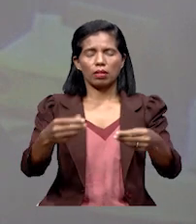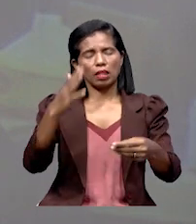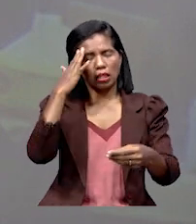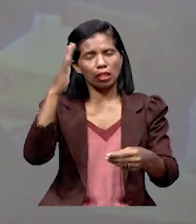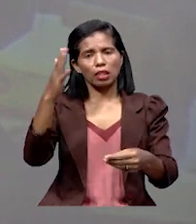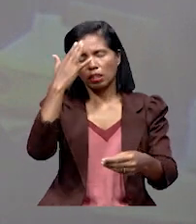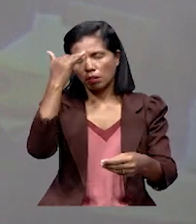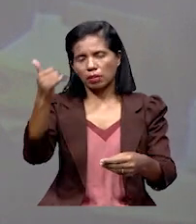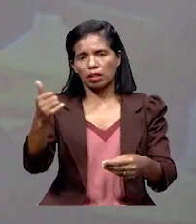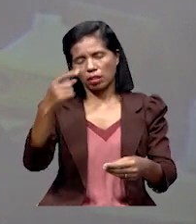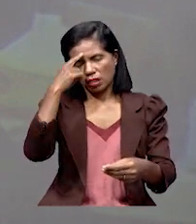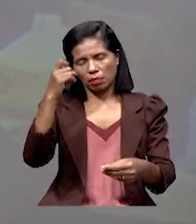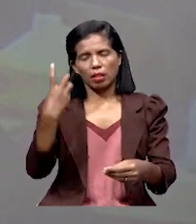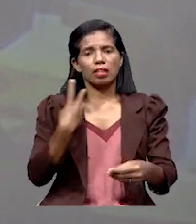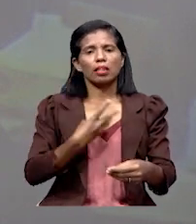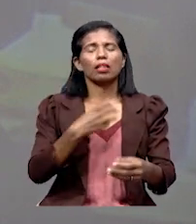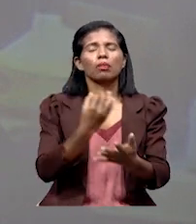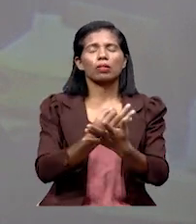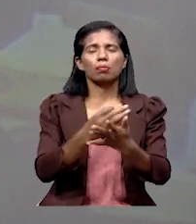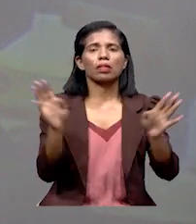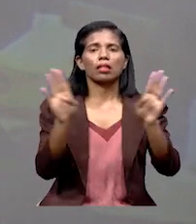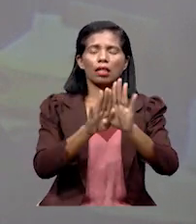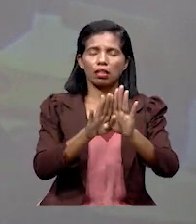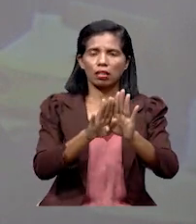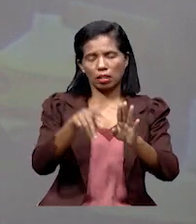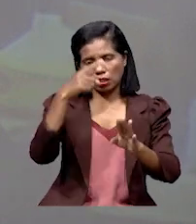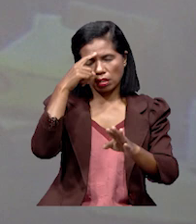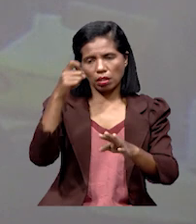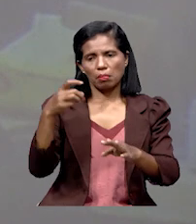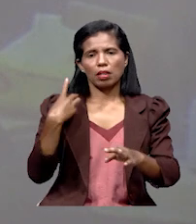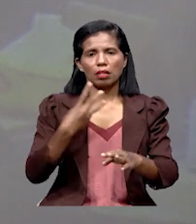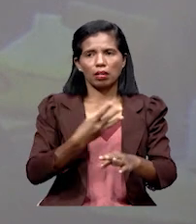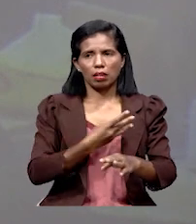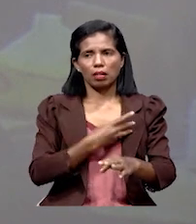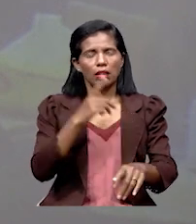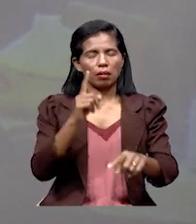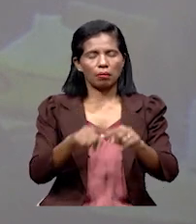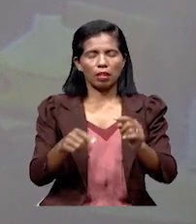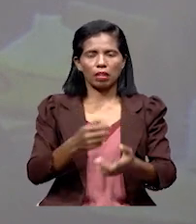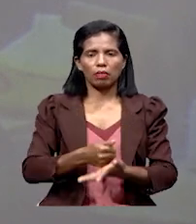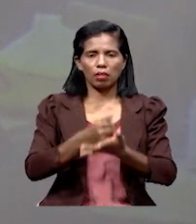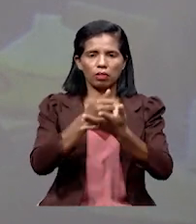tamba itene orsamento maktakati onaka, tamba ita makla bele ona atu responde